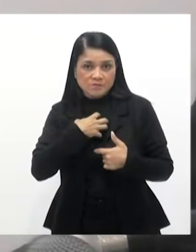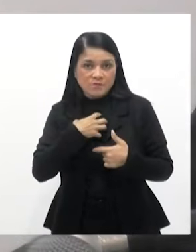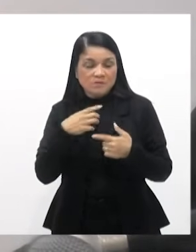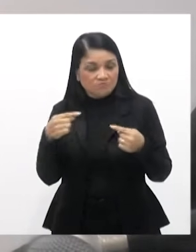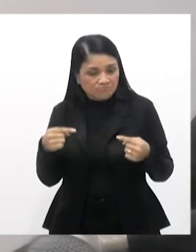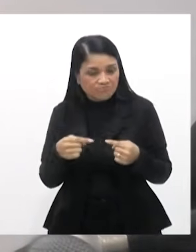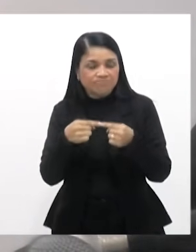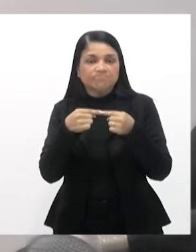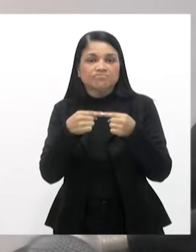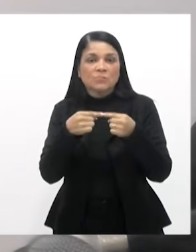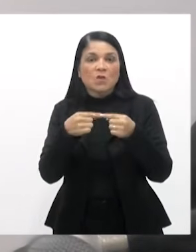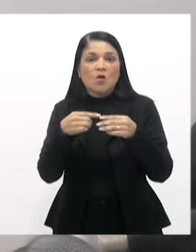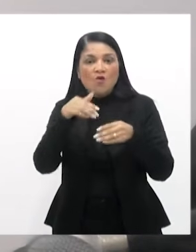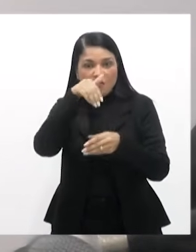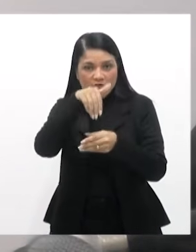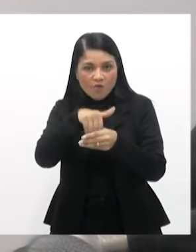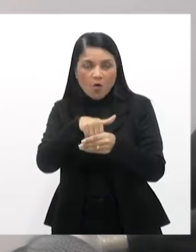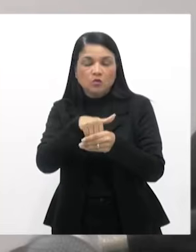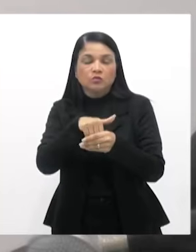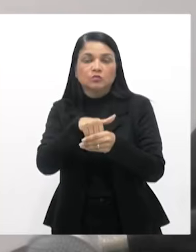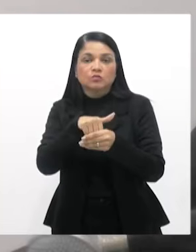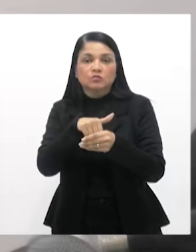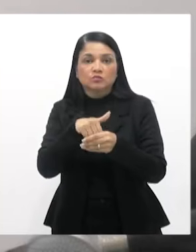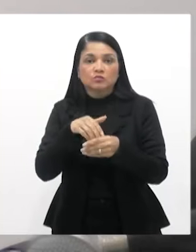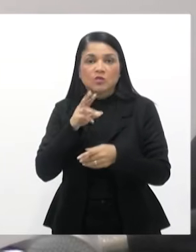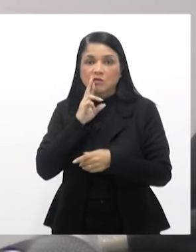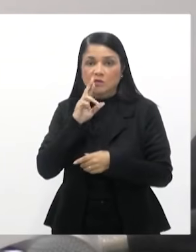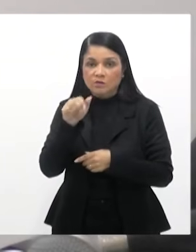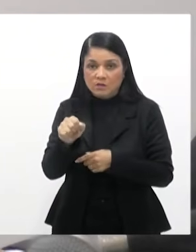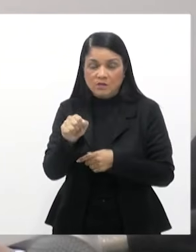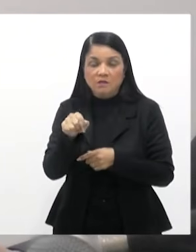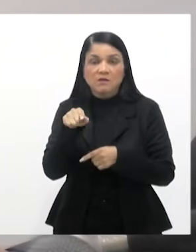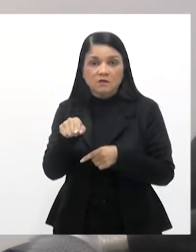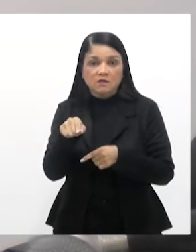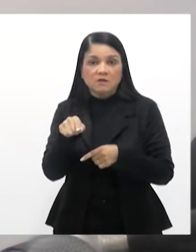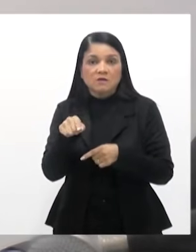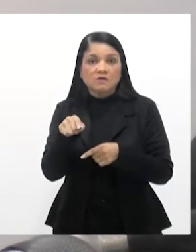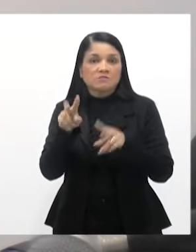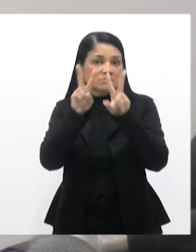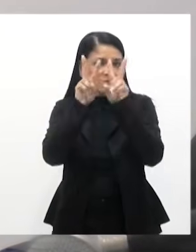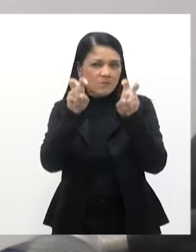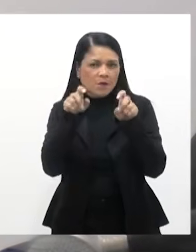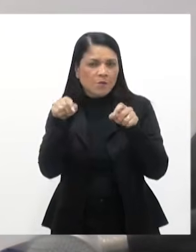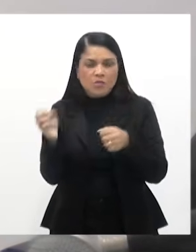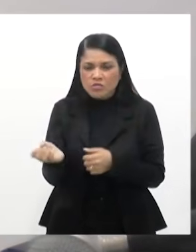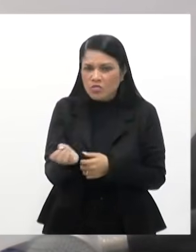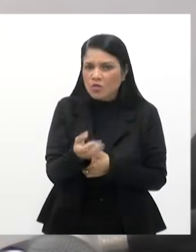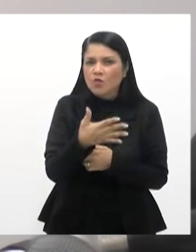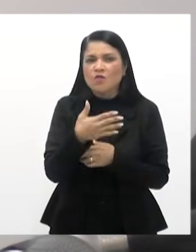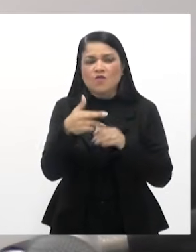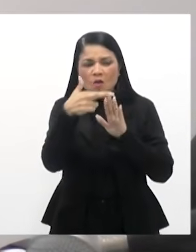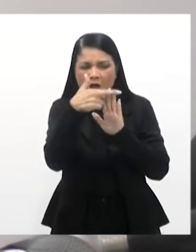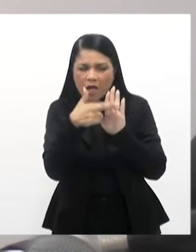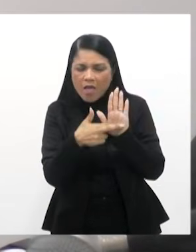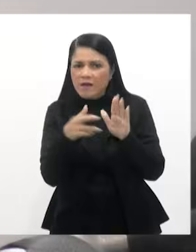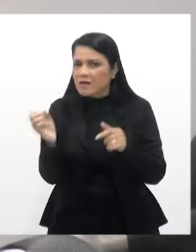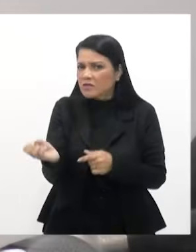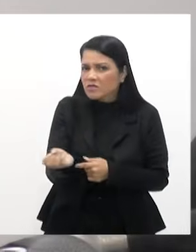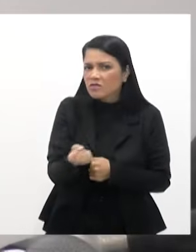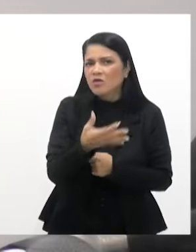do deputado Rodrigo Amorim, dizendo que nós estamos falando de uma questão absolutamente nova, de regras que precisam